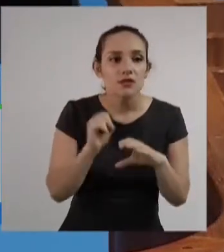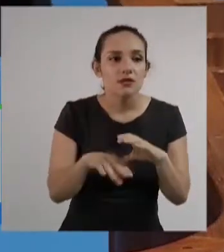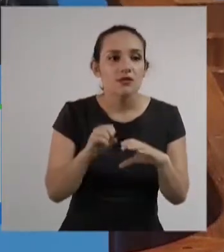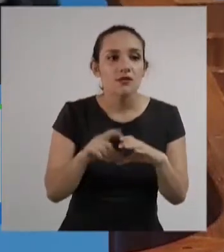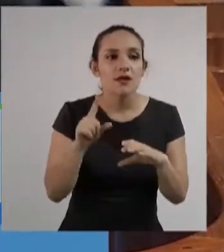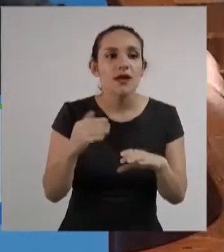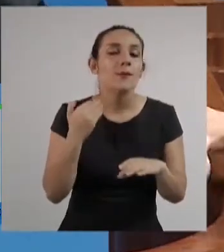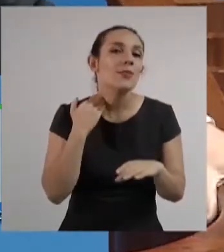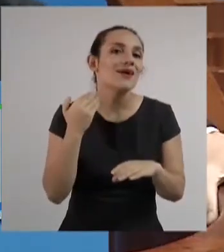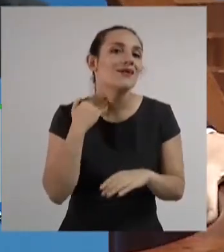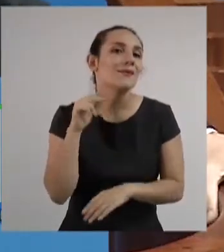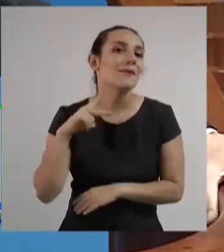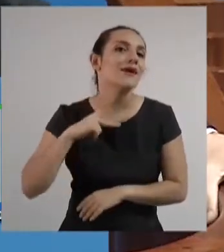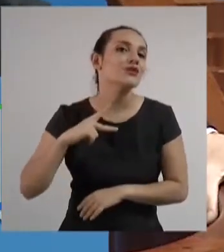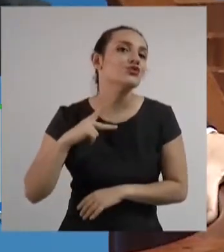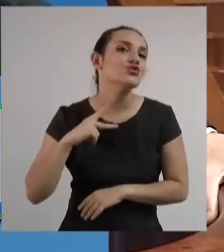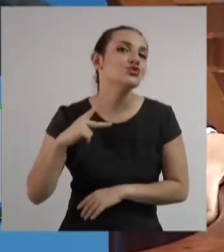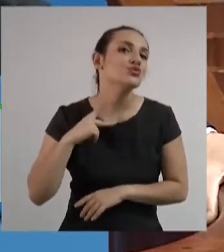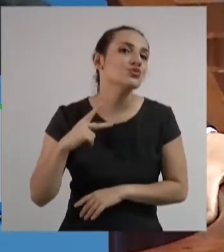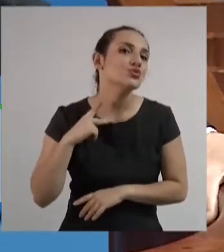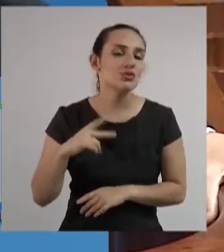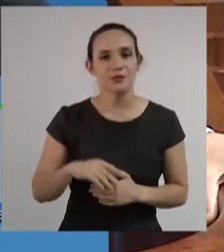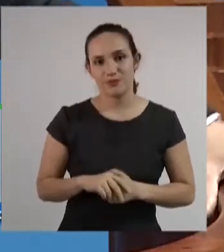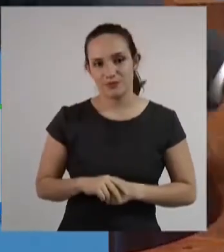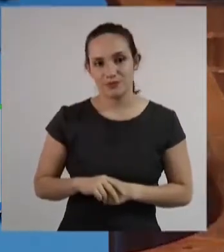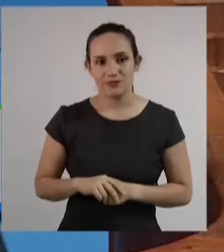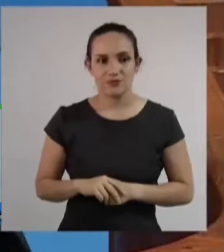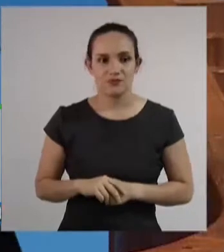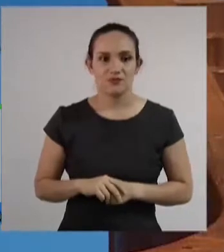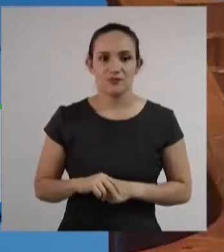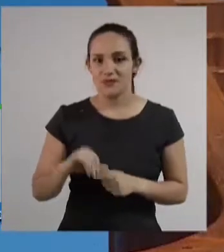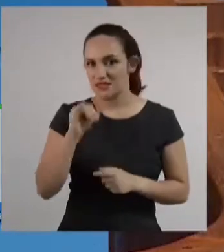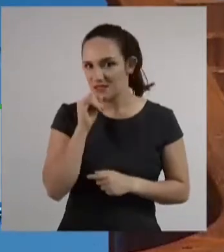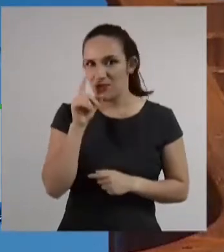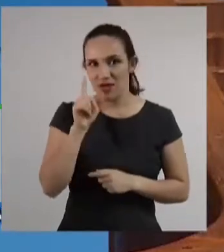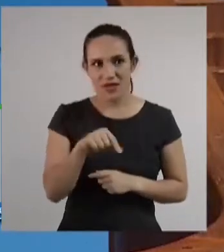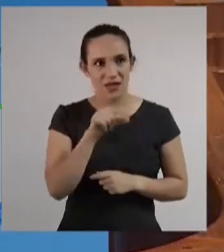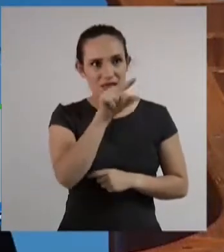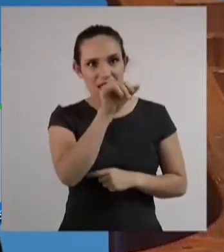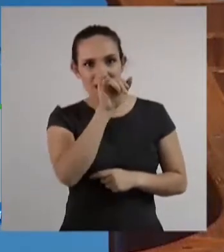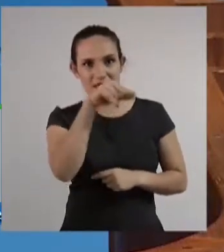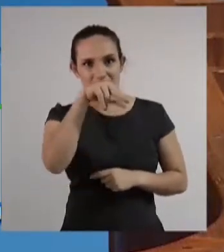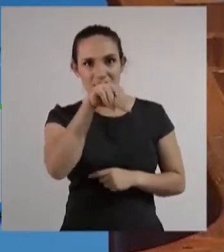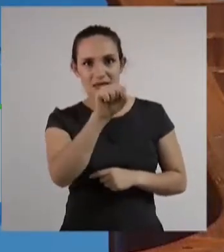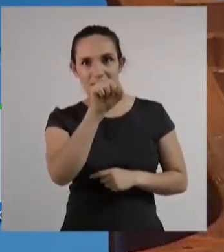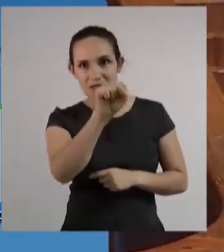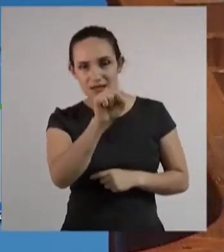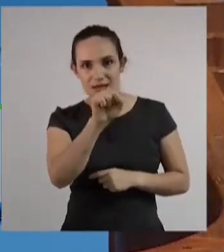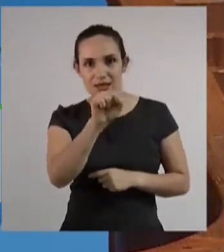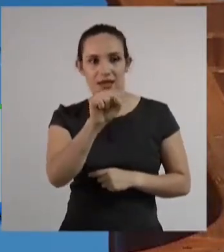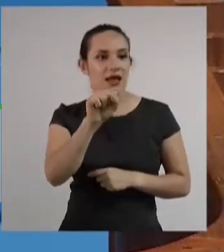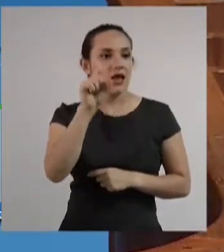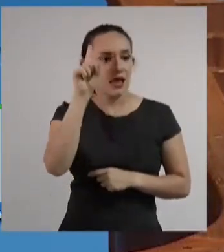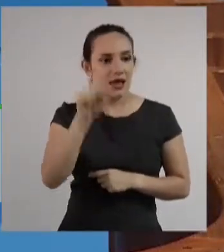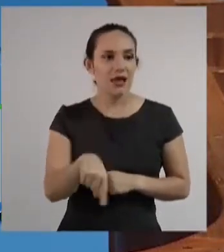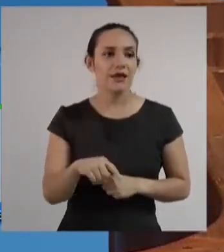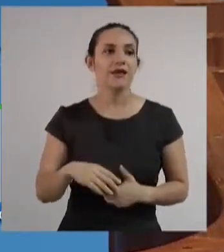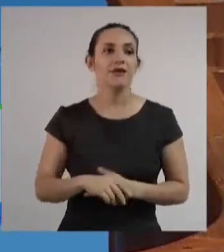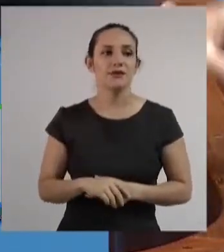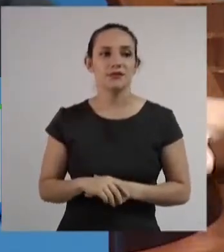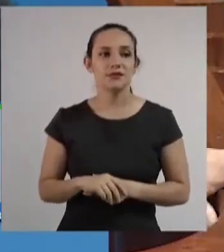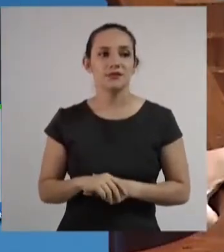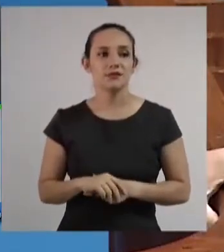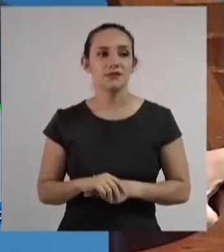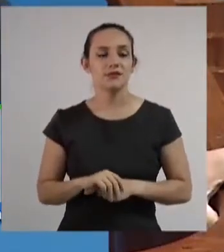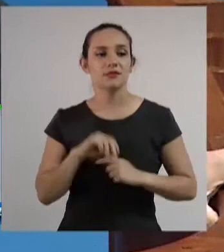serão bancos privados. Não vai ficar mais lá no INSS, no fundo da Previdência do